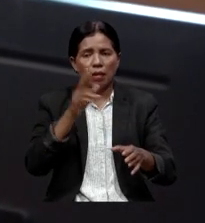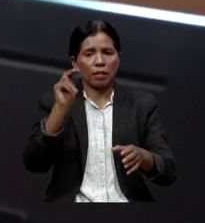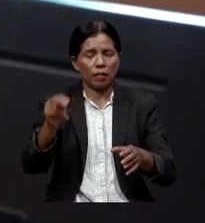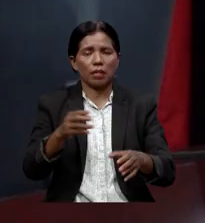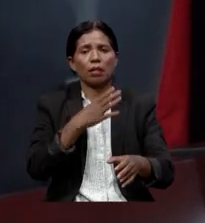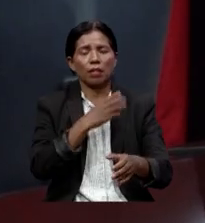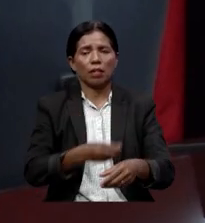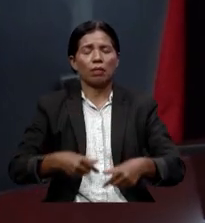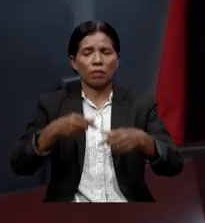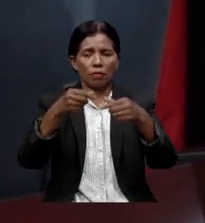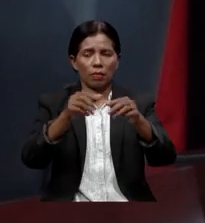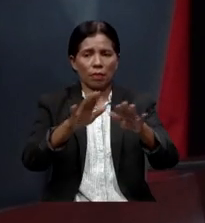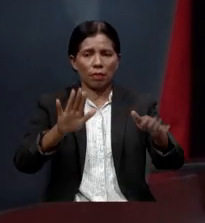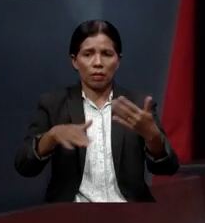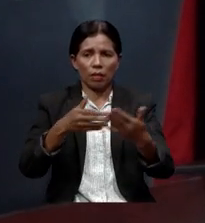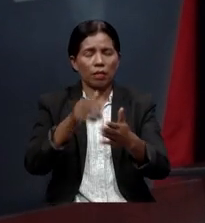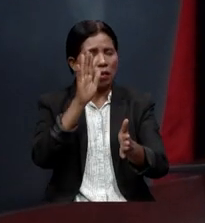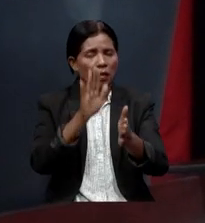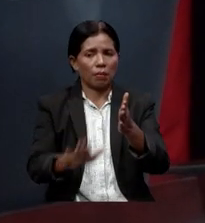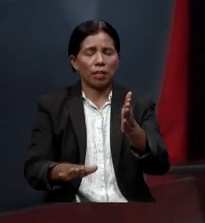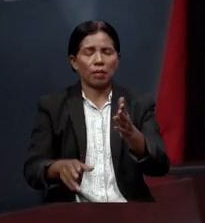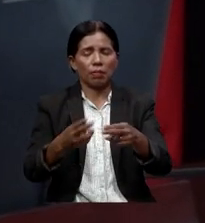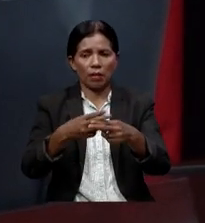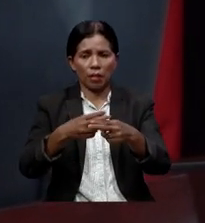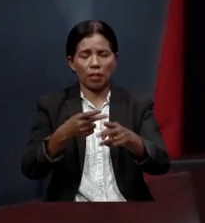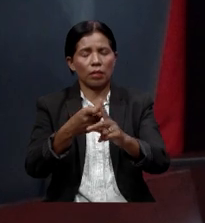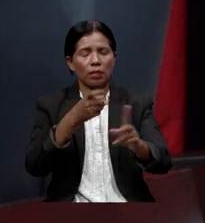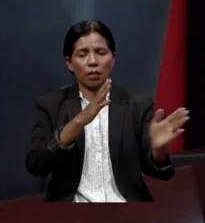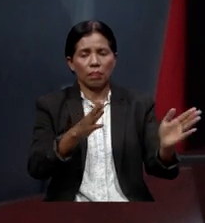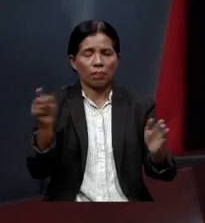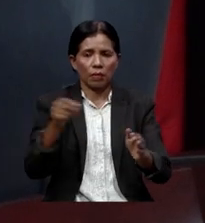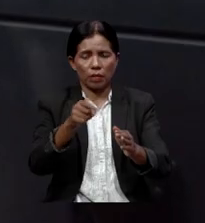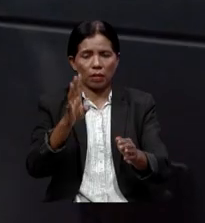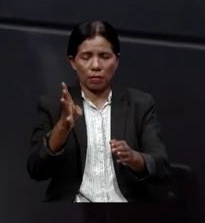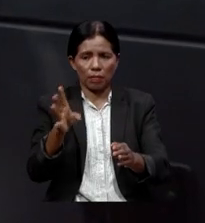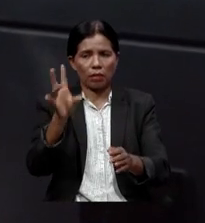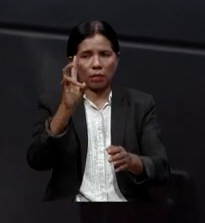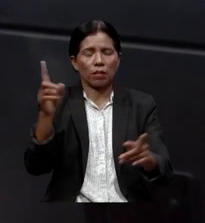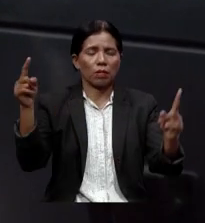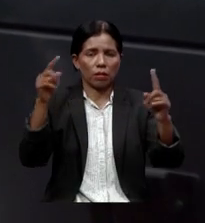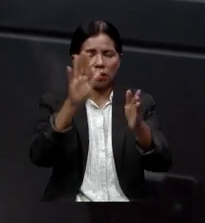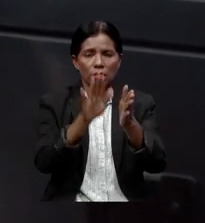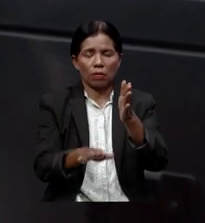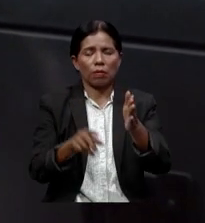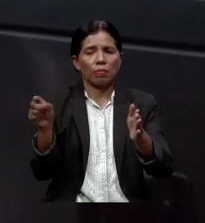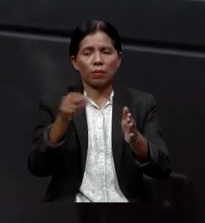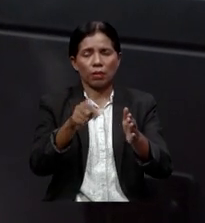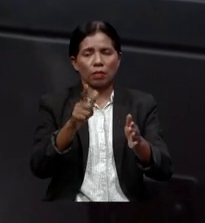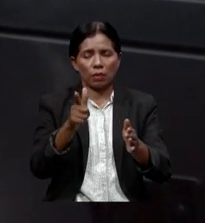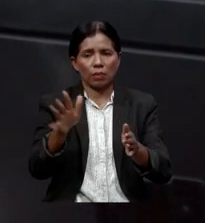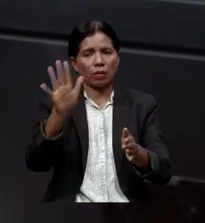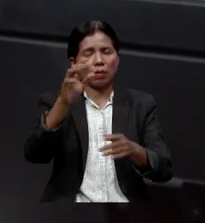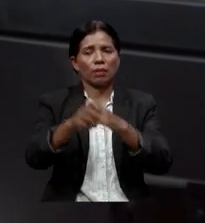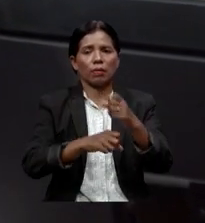dieta balabaric Sira no moça menos taça Carraixbada o se procento hat nulo restanhito tumba procento rua nulo restan lima